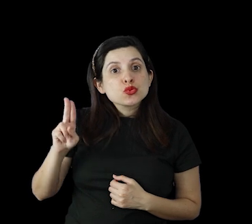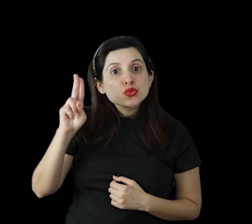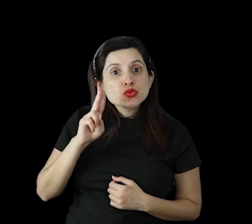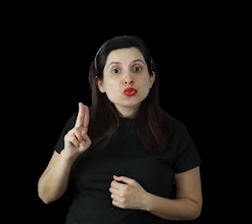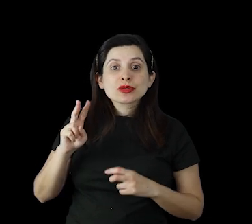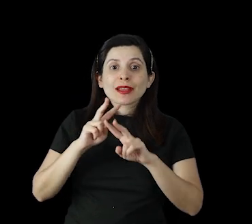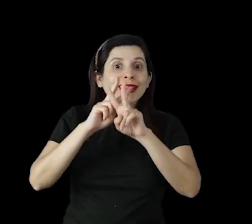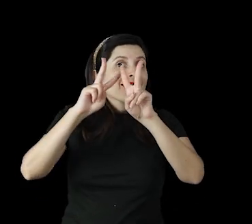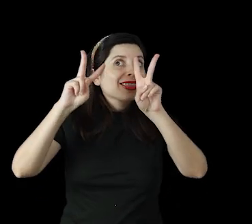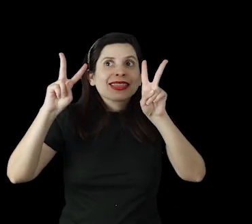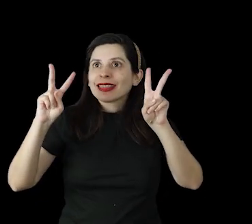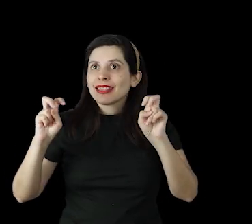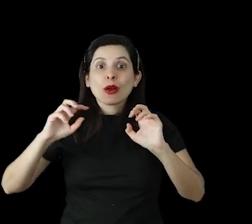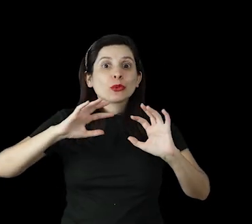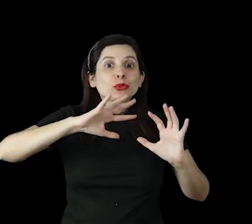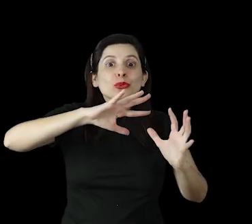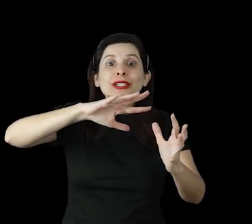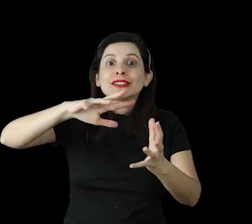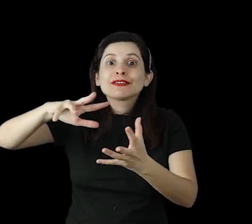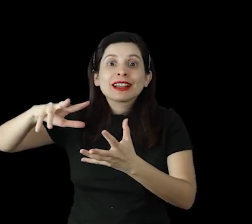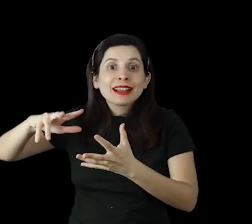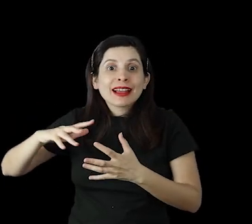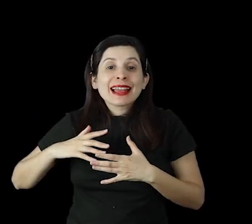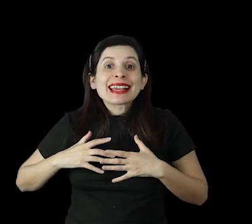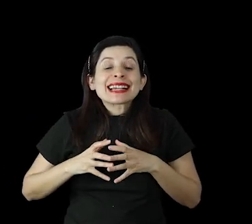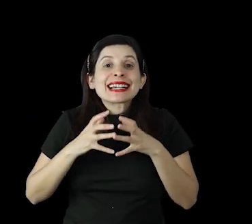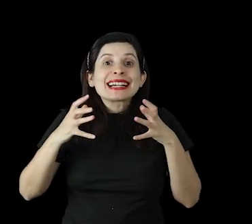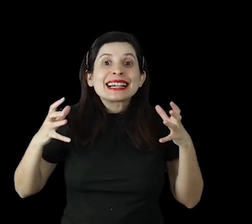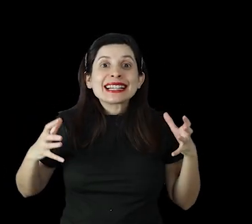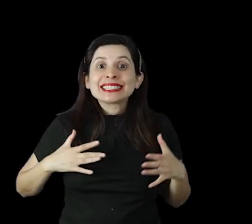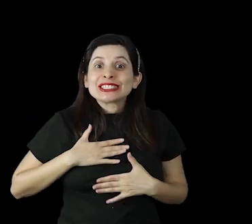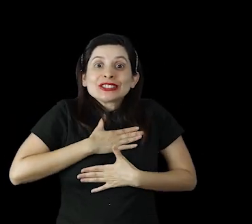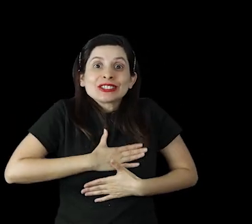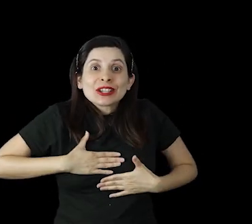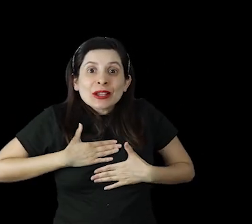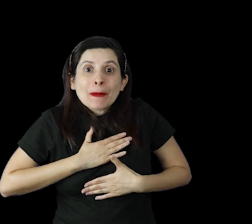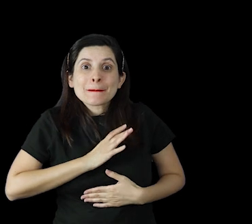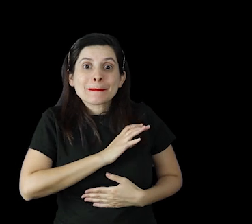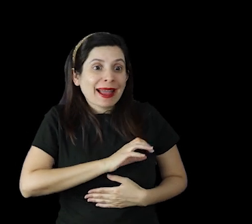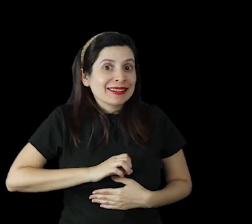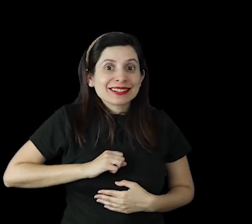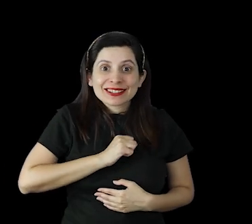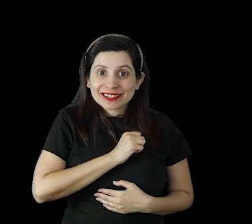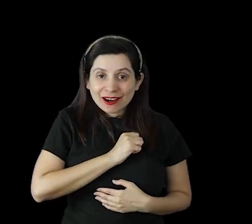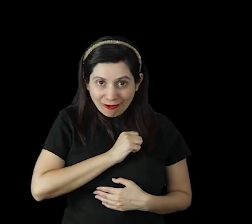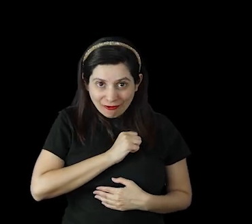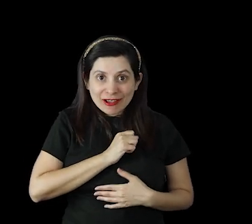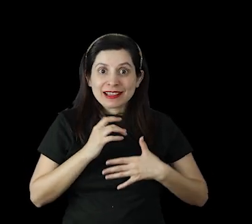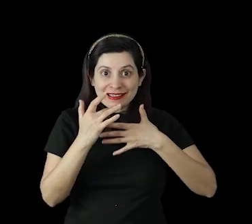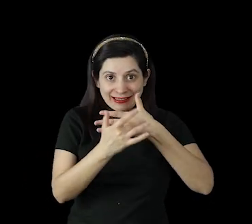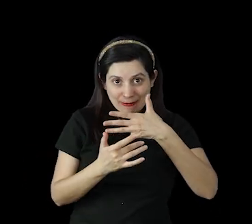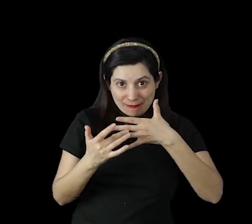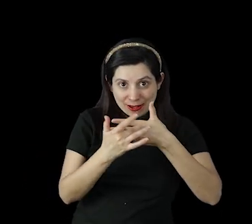com temas universais e grandes paixões. Paixões já num sentido semiótico, assim, falando, por